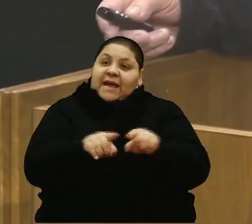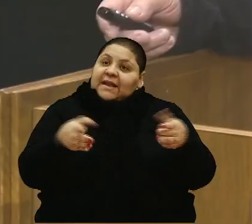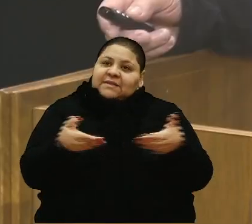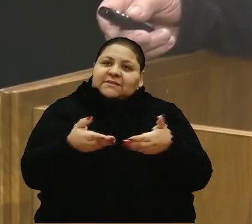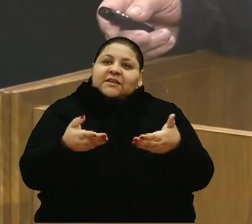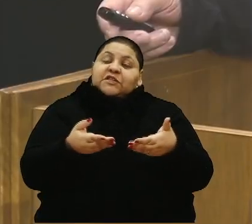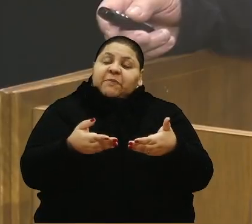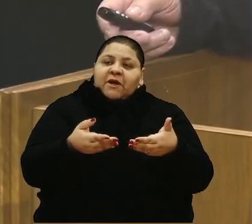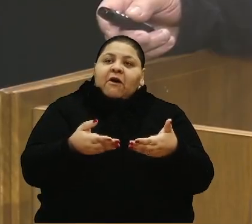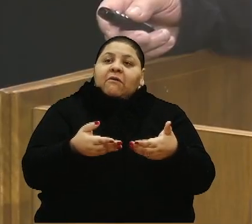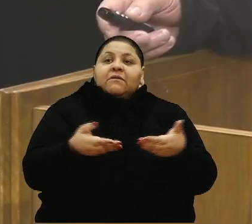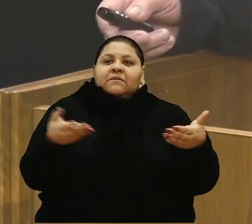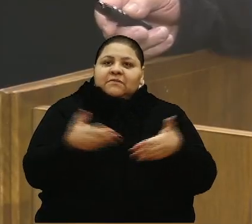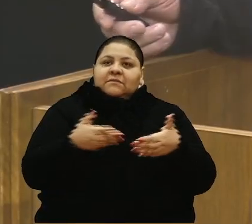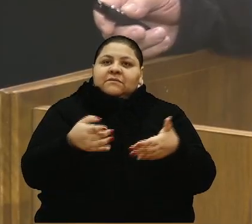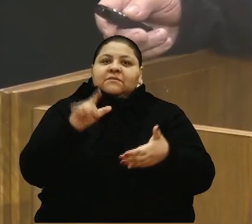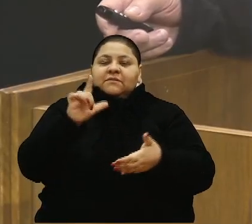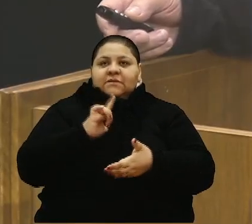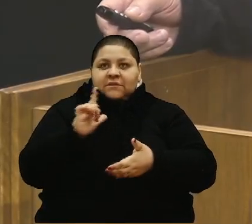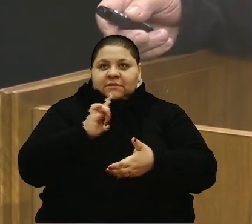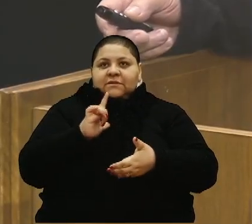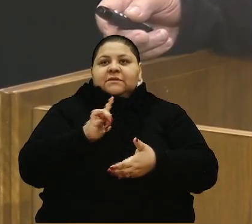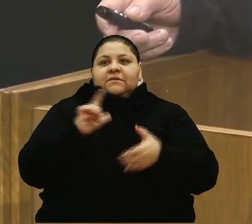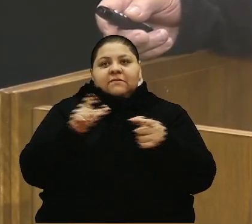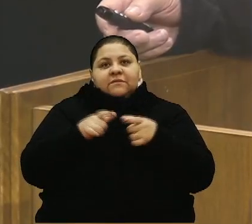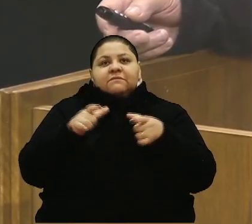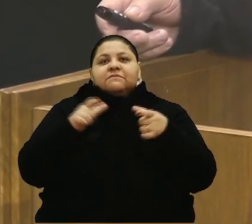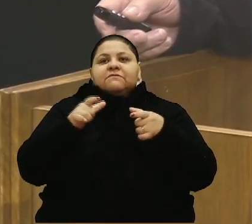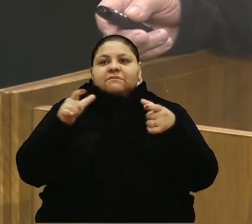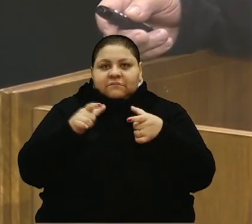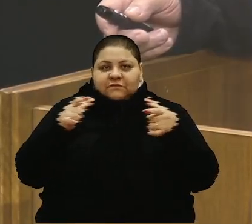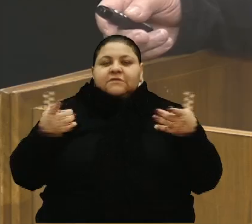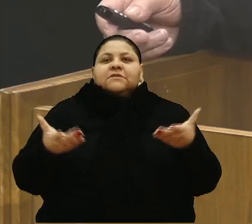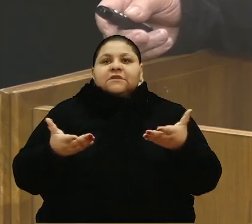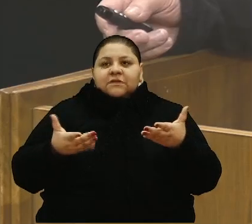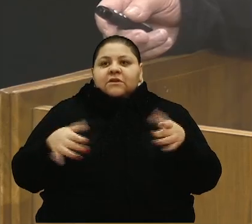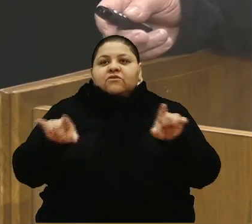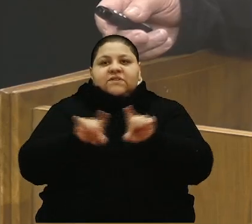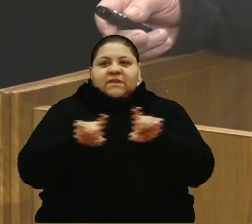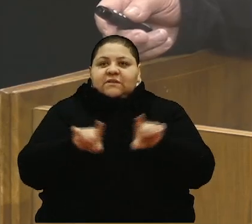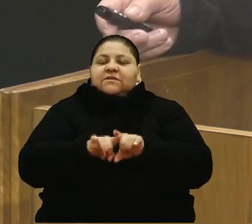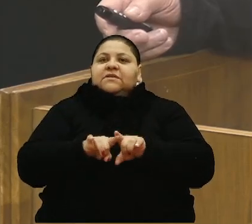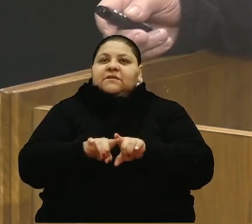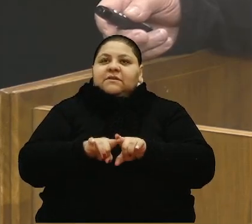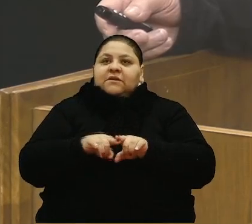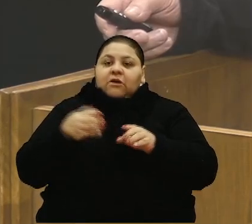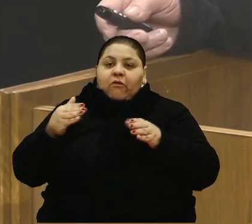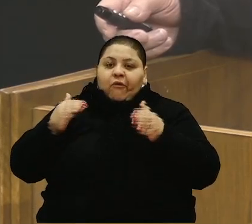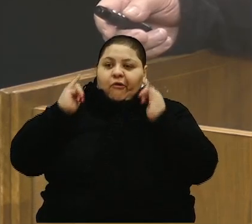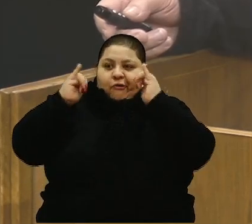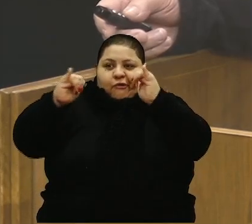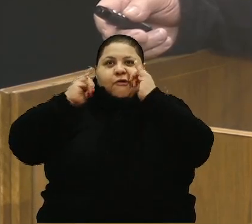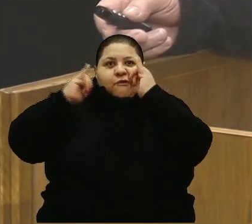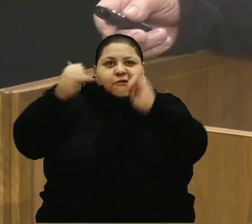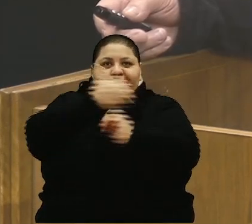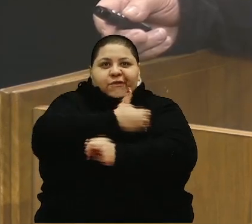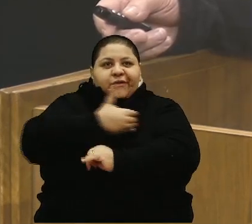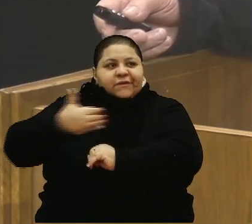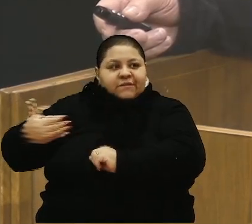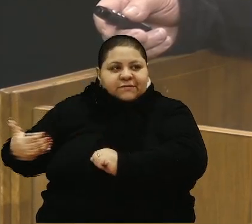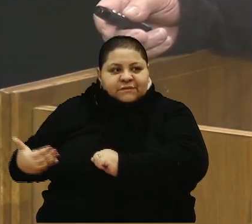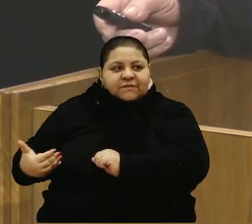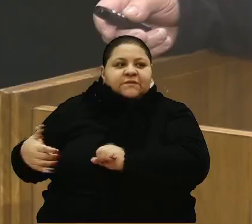do ponto de vista de passageiros, muito grande. E nós deixamos aqui, na medida que o transporte coletivo, a concessão